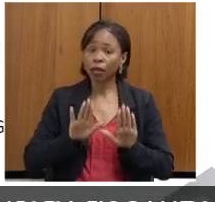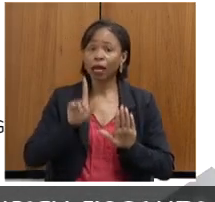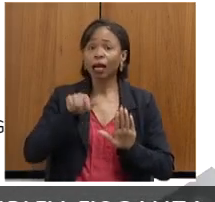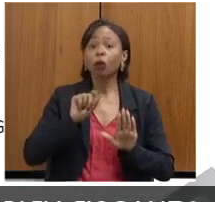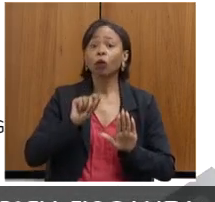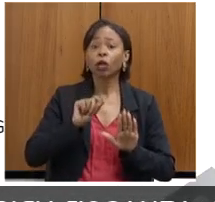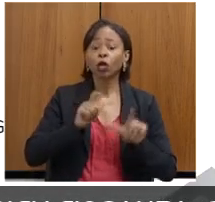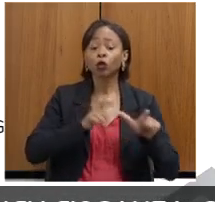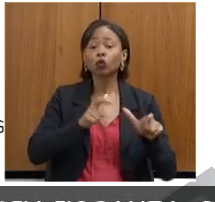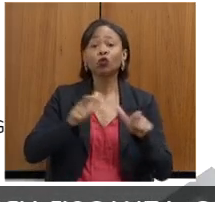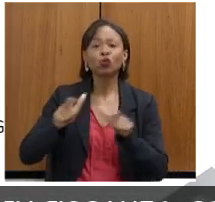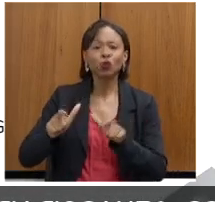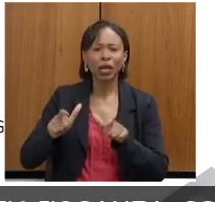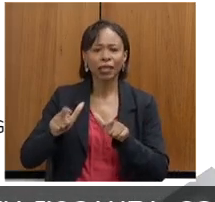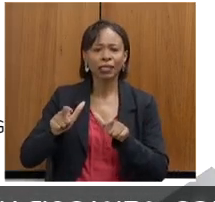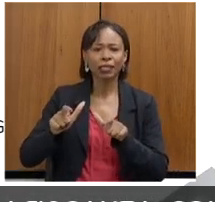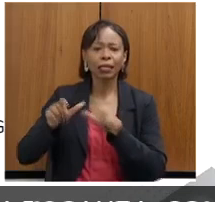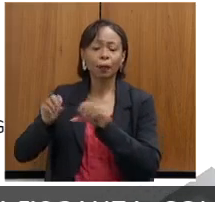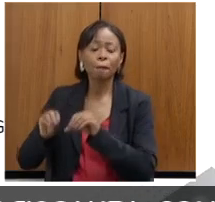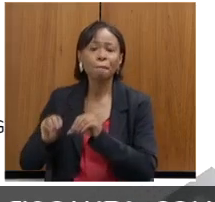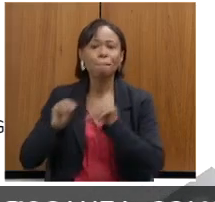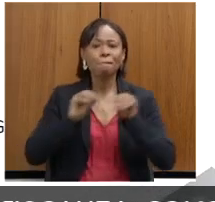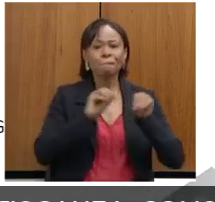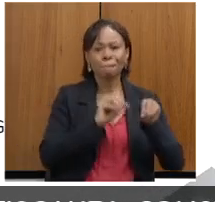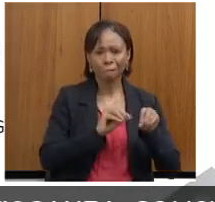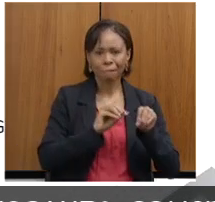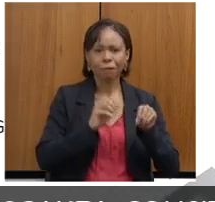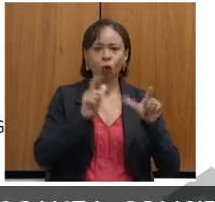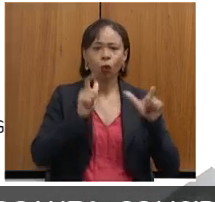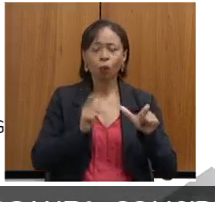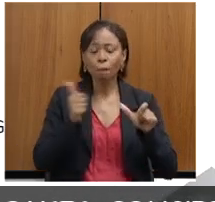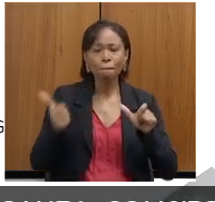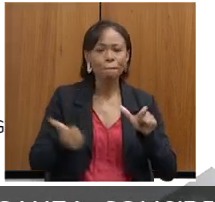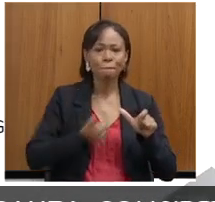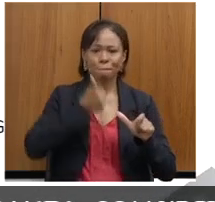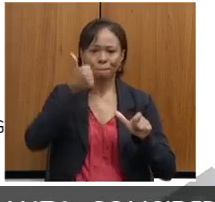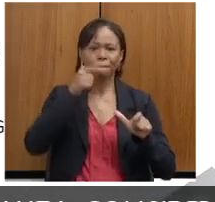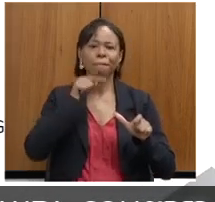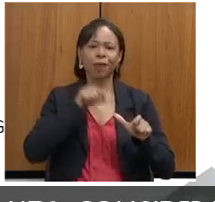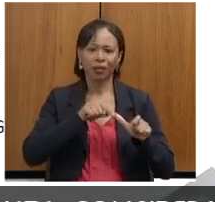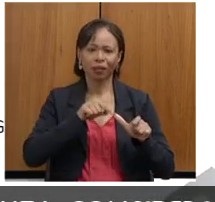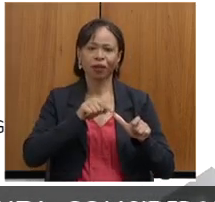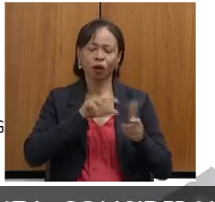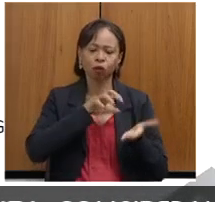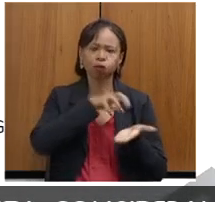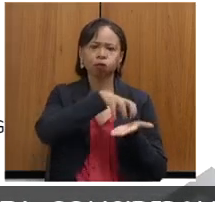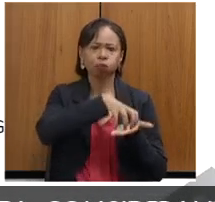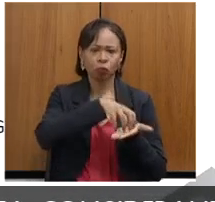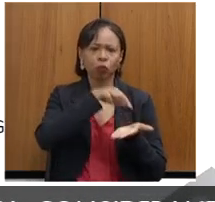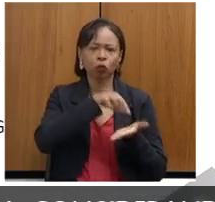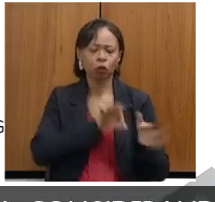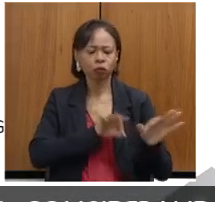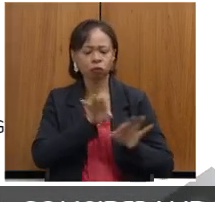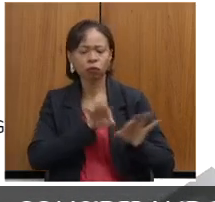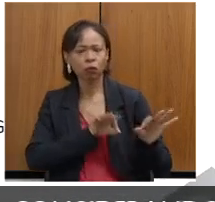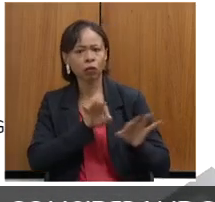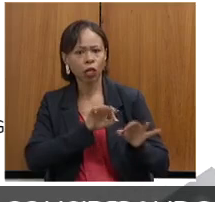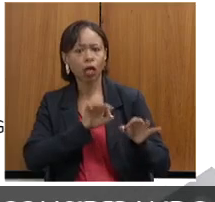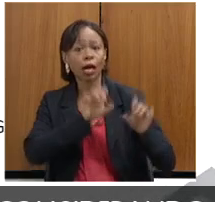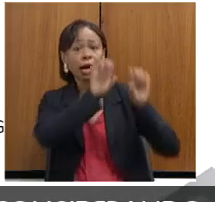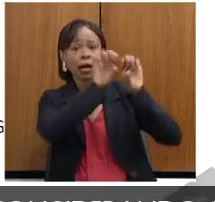sim em Mudanças de Unidades para uma melhor não aperfeiçoamento da nossa